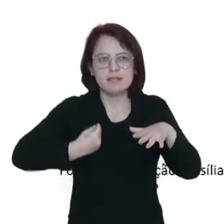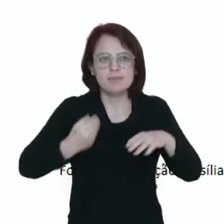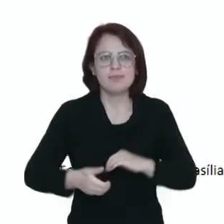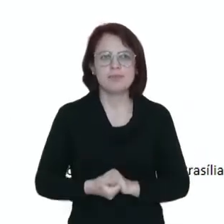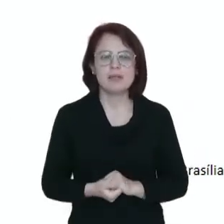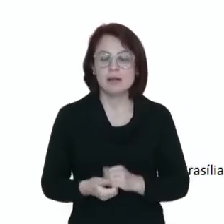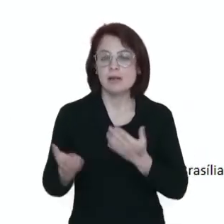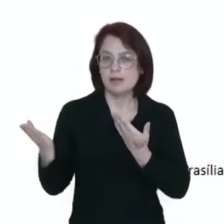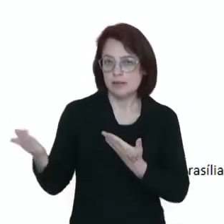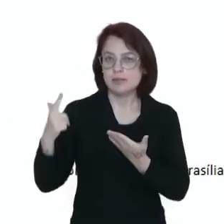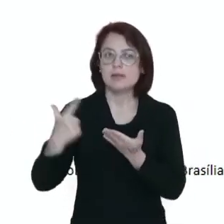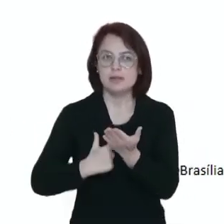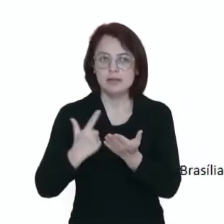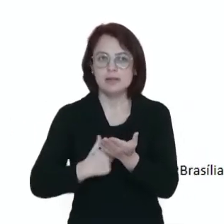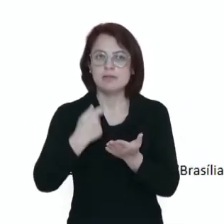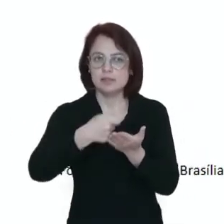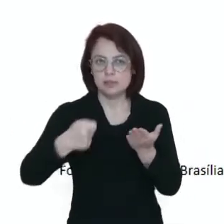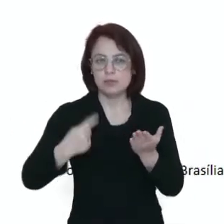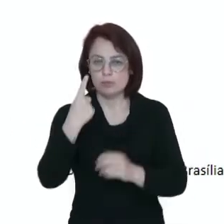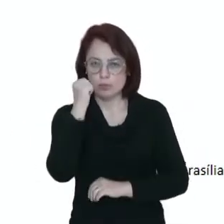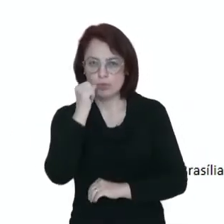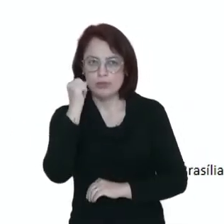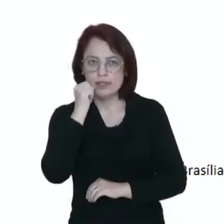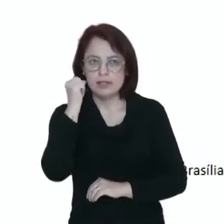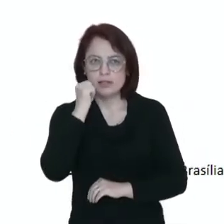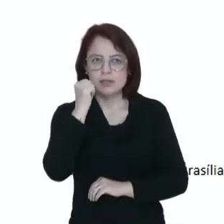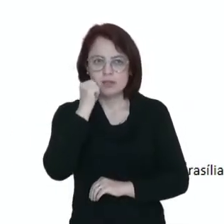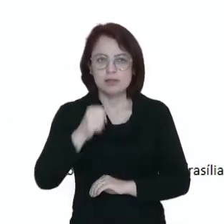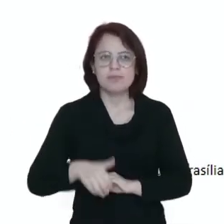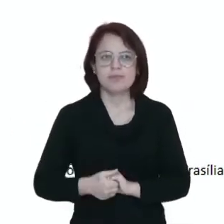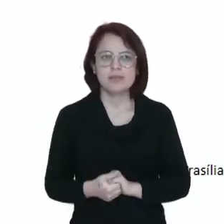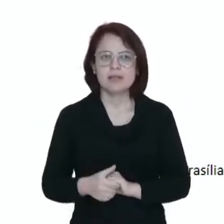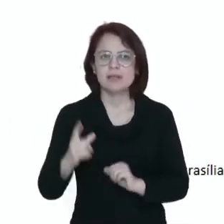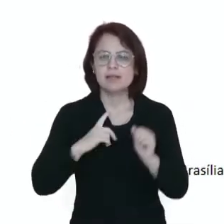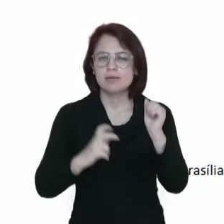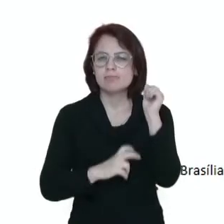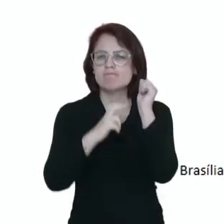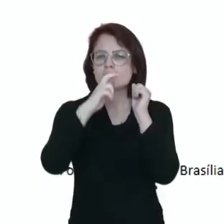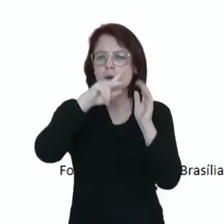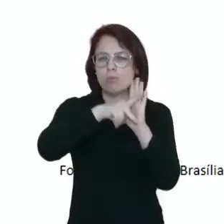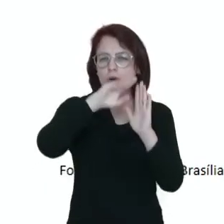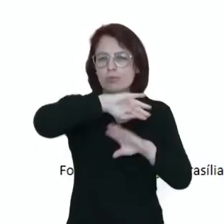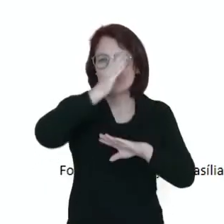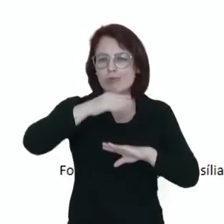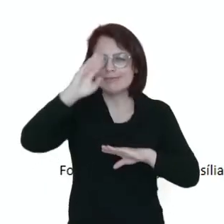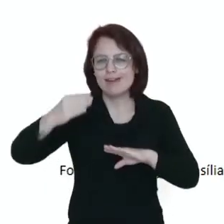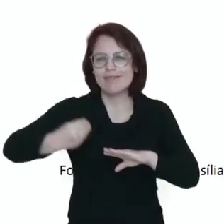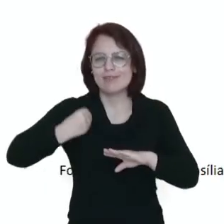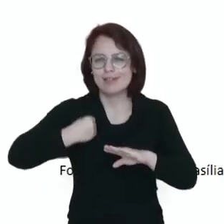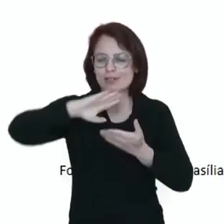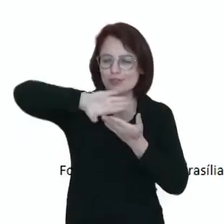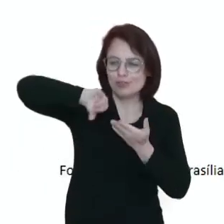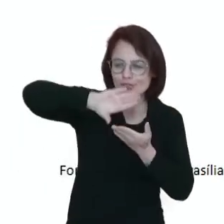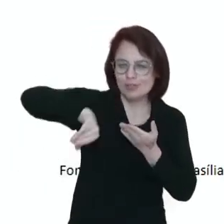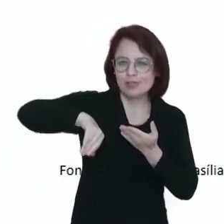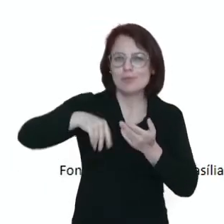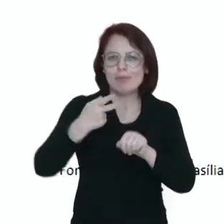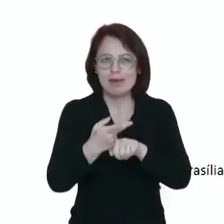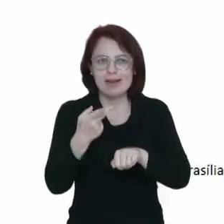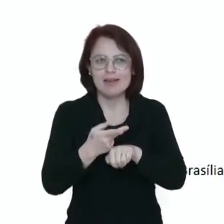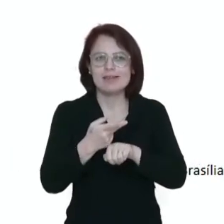Este livro foi escrito por uma mulher que fez a escalada da montanha da vida, removendo pedras e plantando